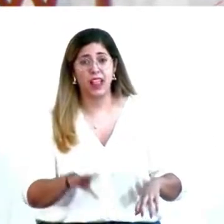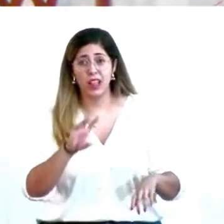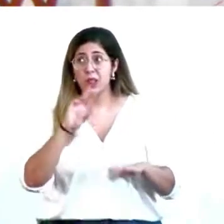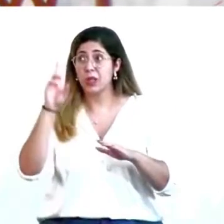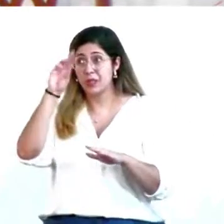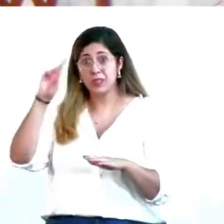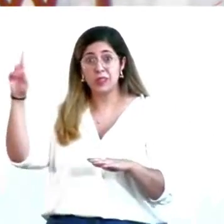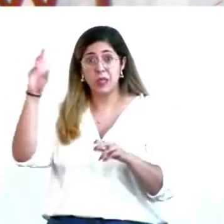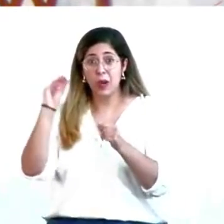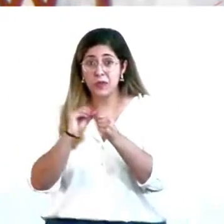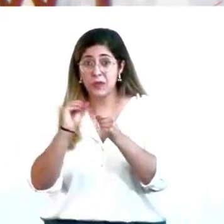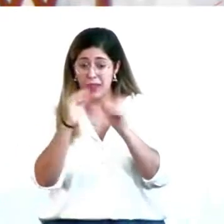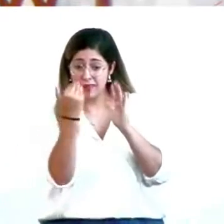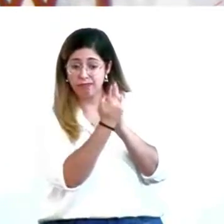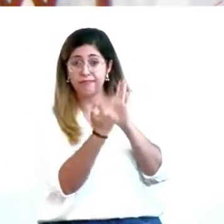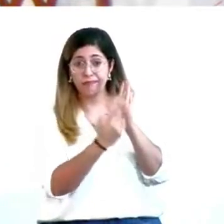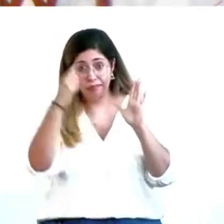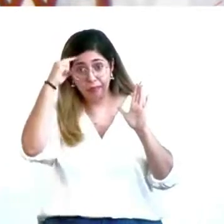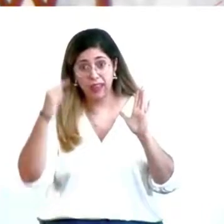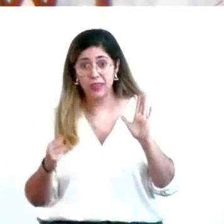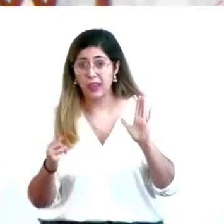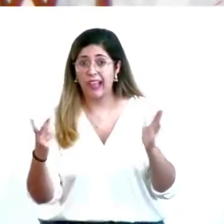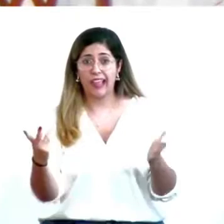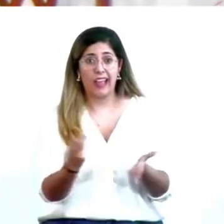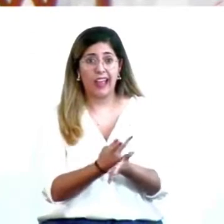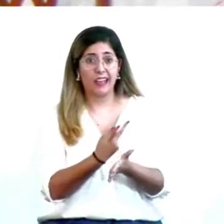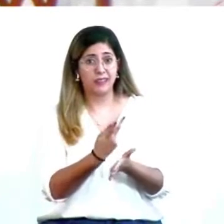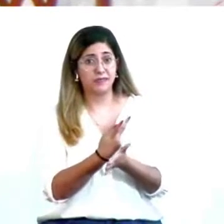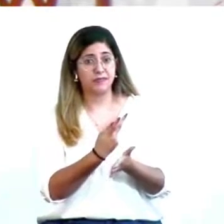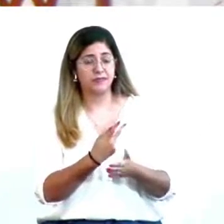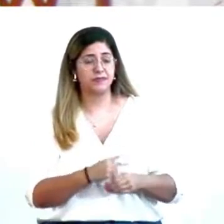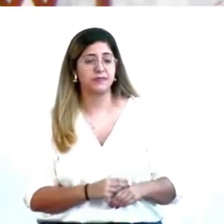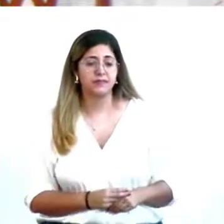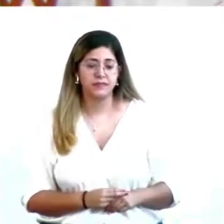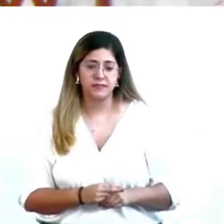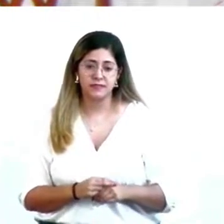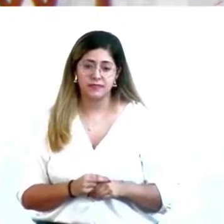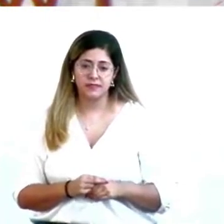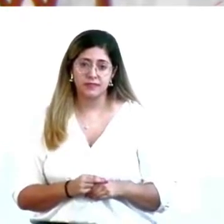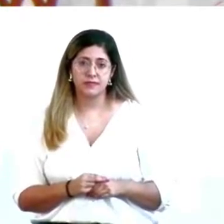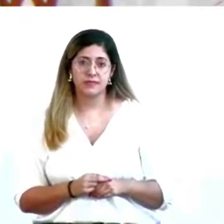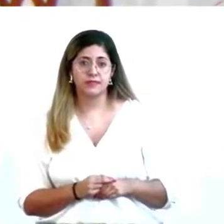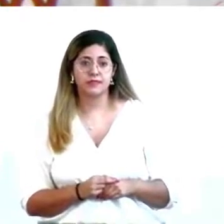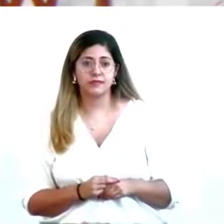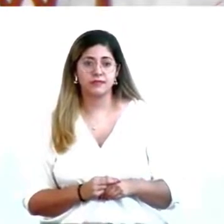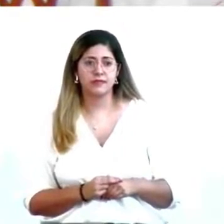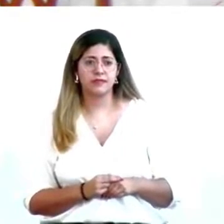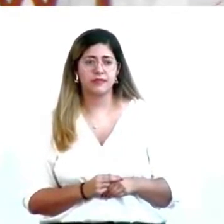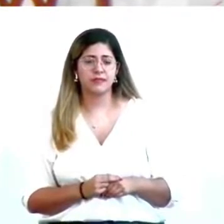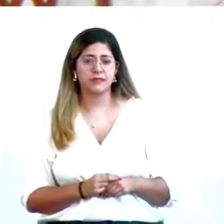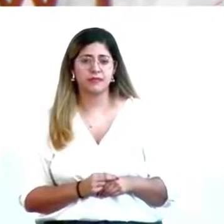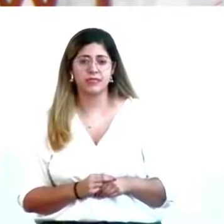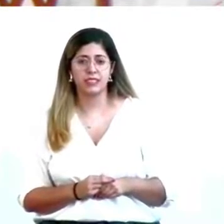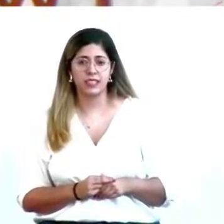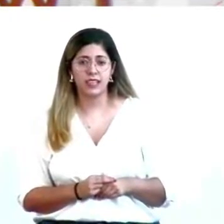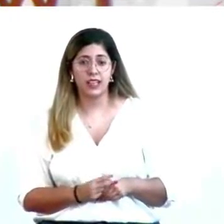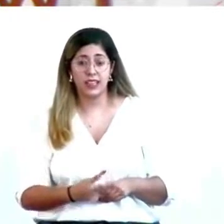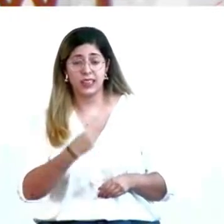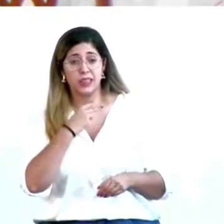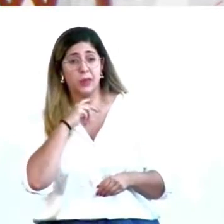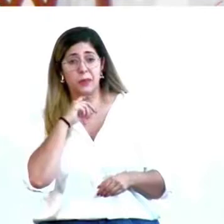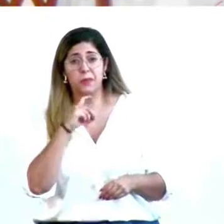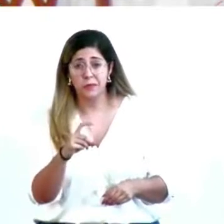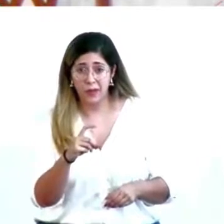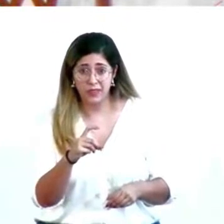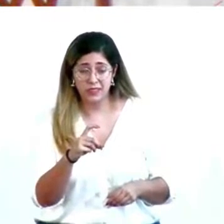na criação, isso é condenado. Ou seja, nem sequer se nomeie